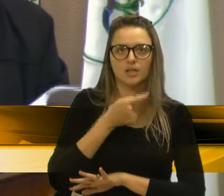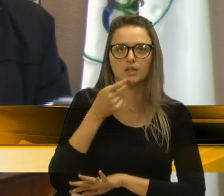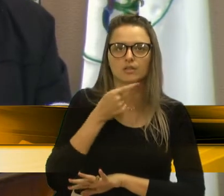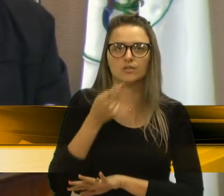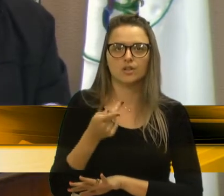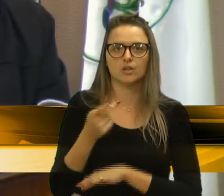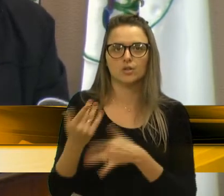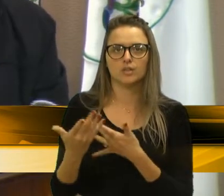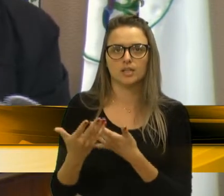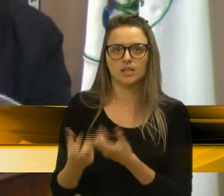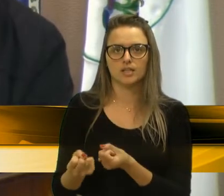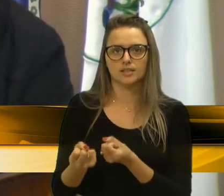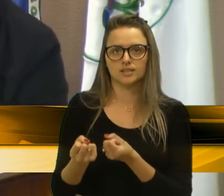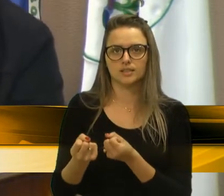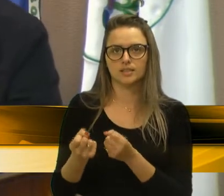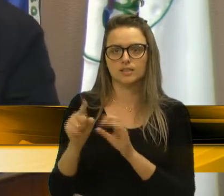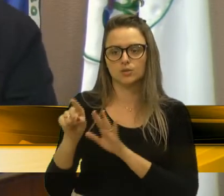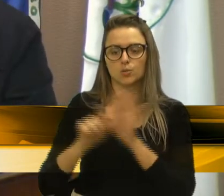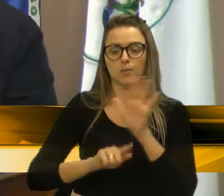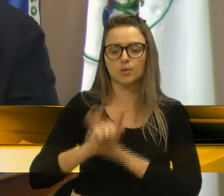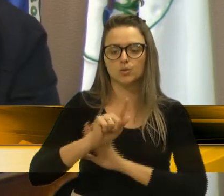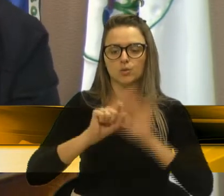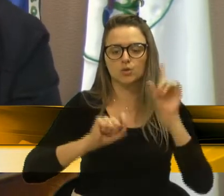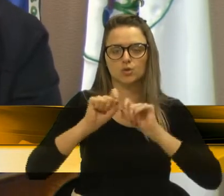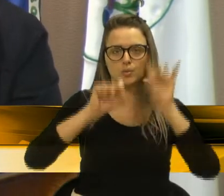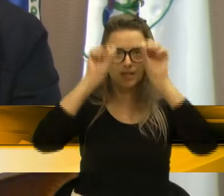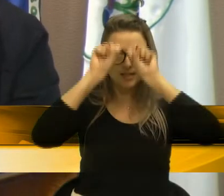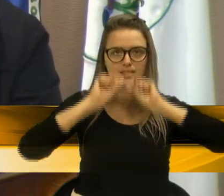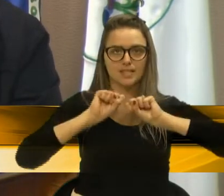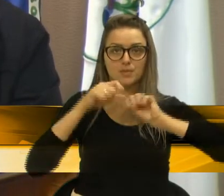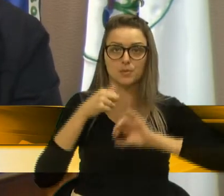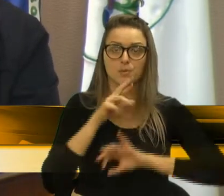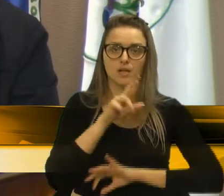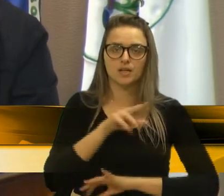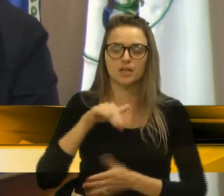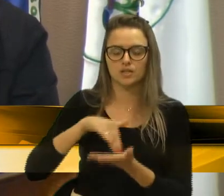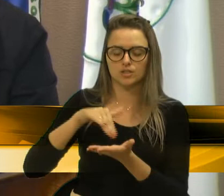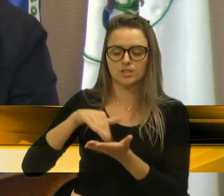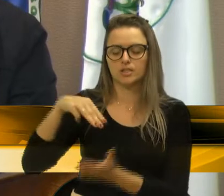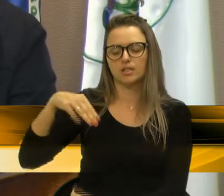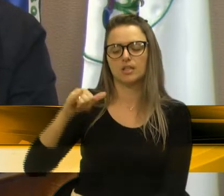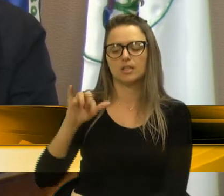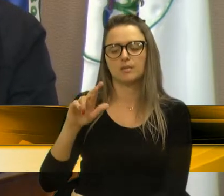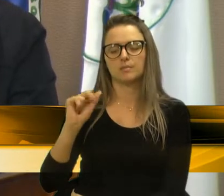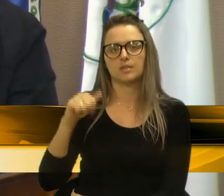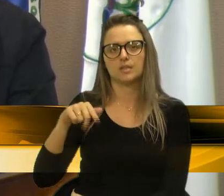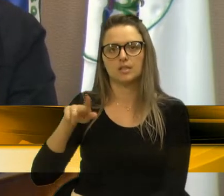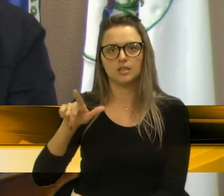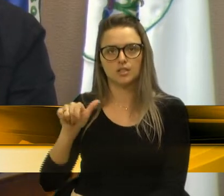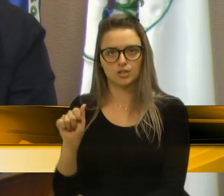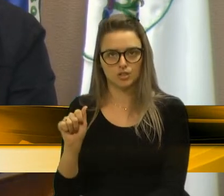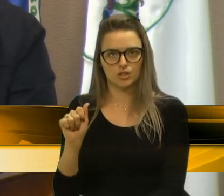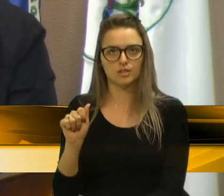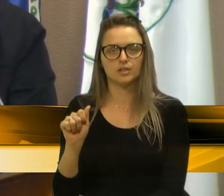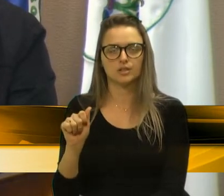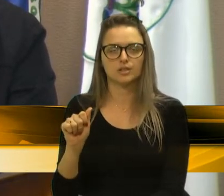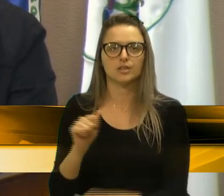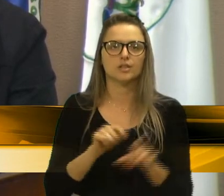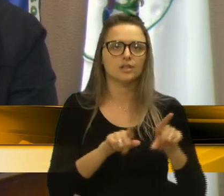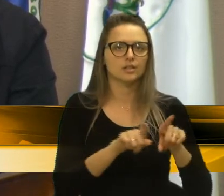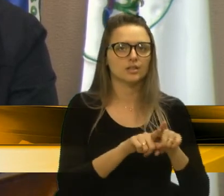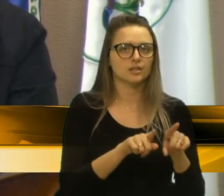inquirição às testemunhas, que ali se encontravam a secretária Mirângela Rossi e